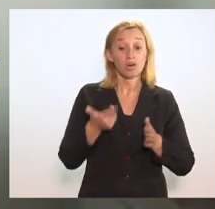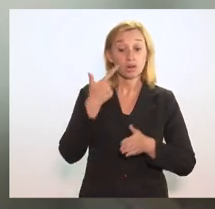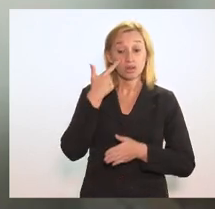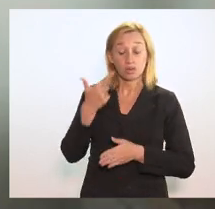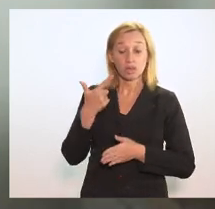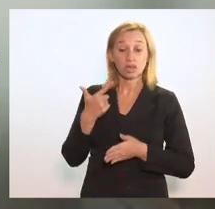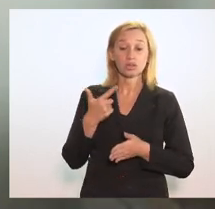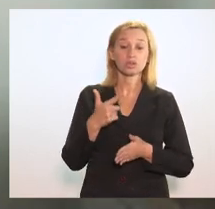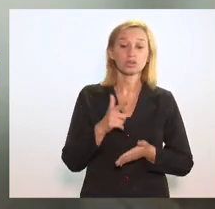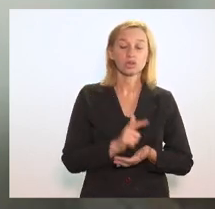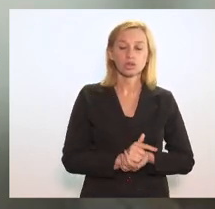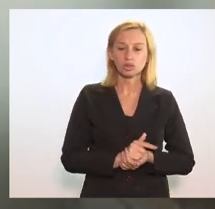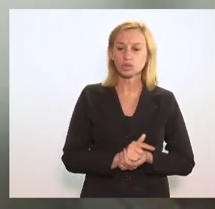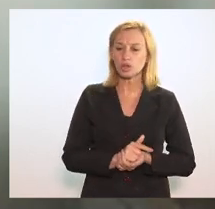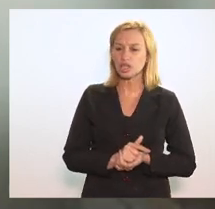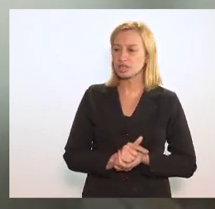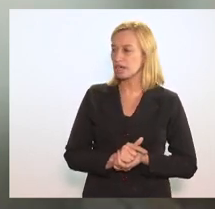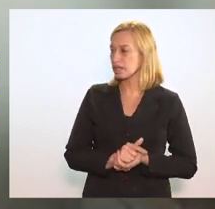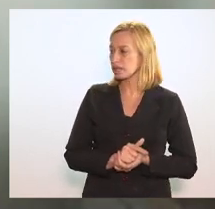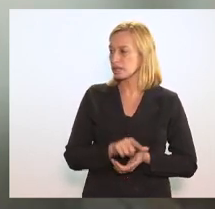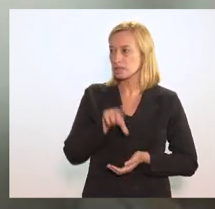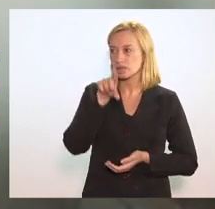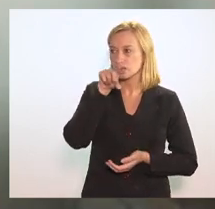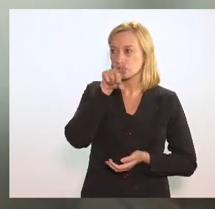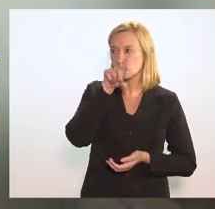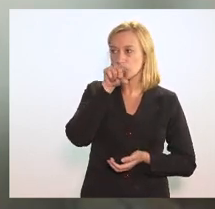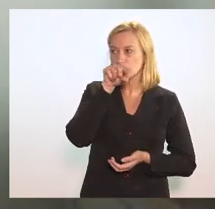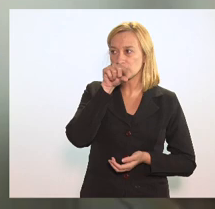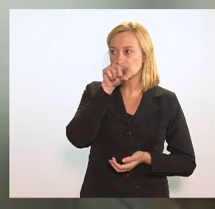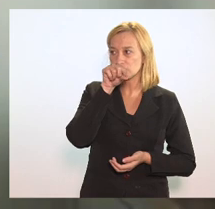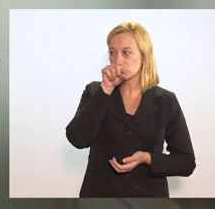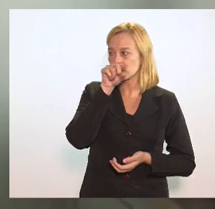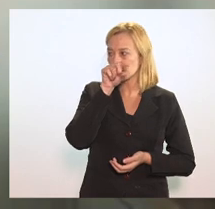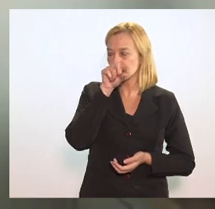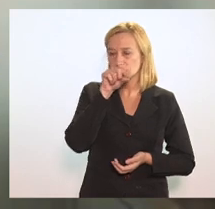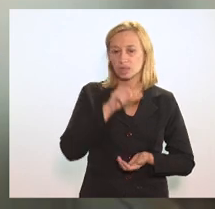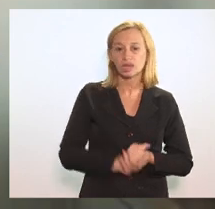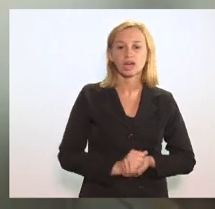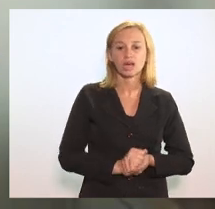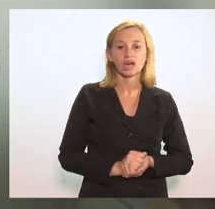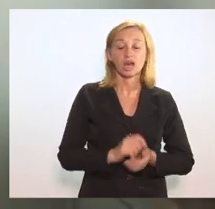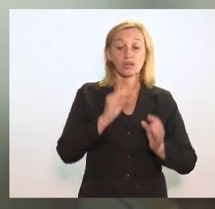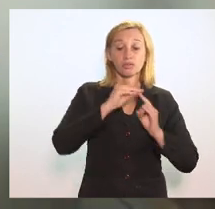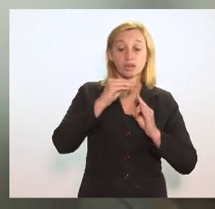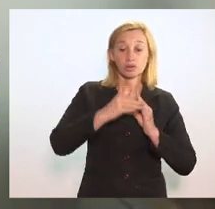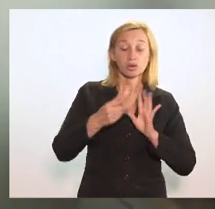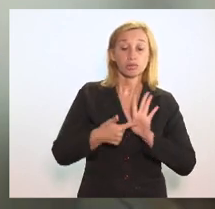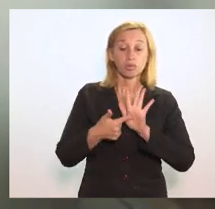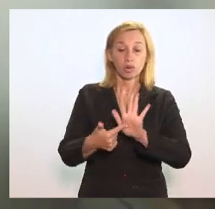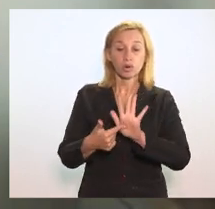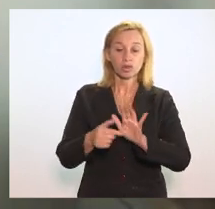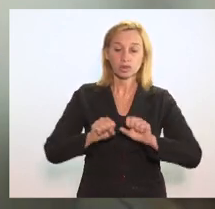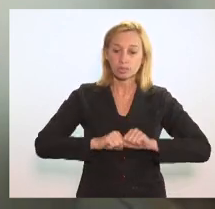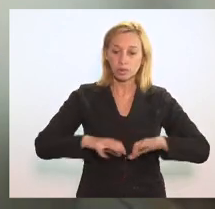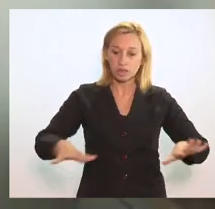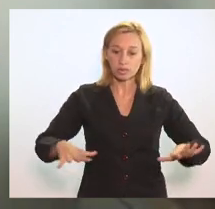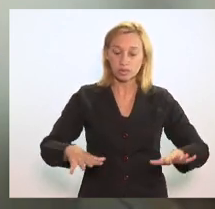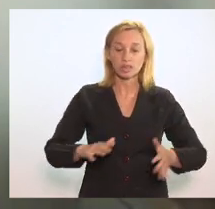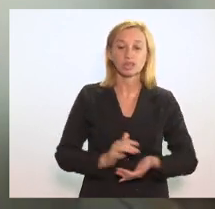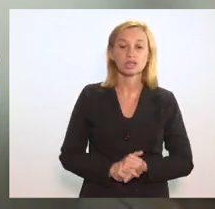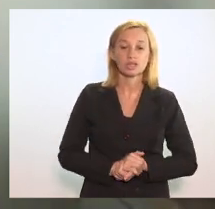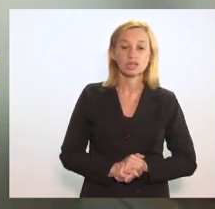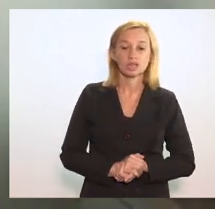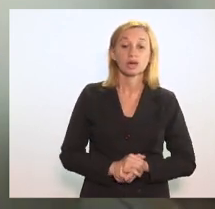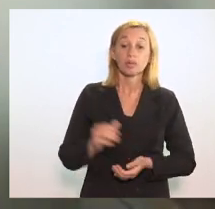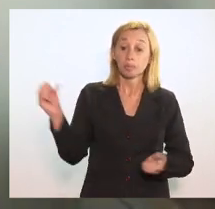Twitter que a Fiocruz aponta que a pandemia ainda